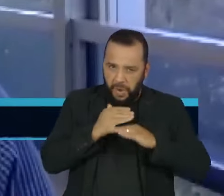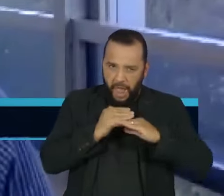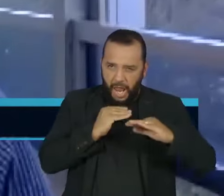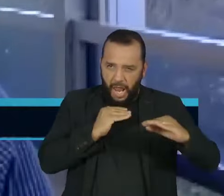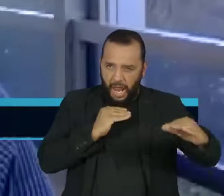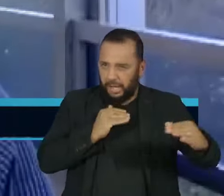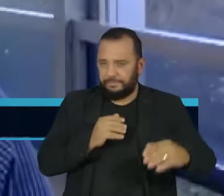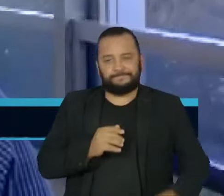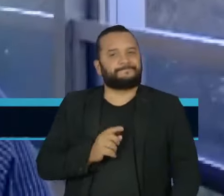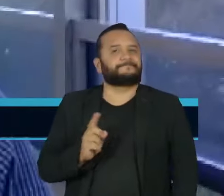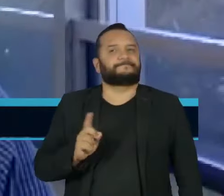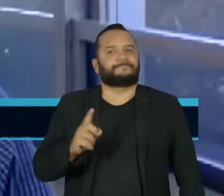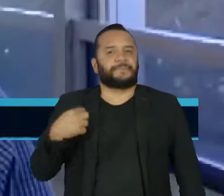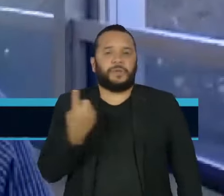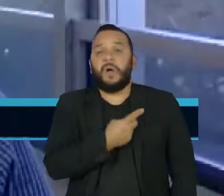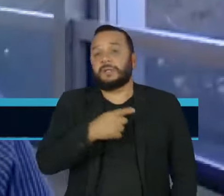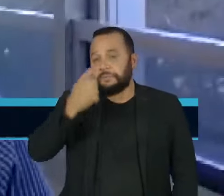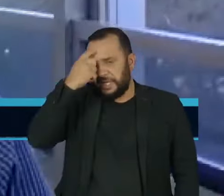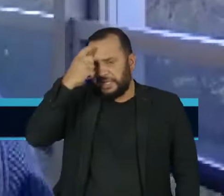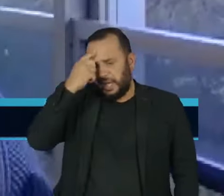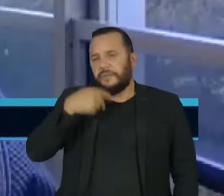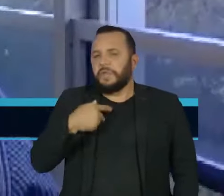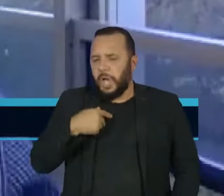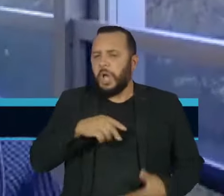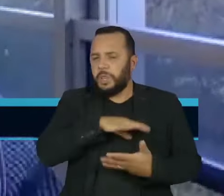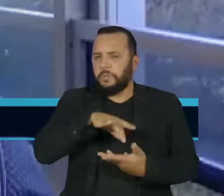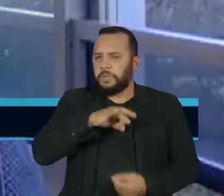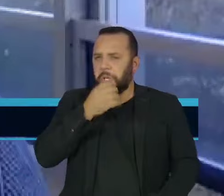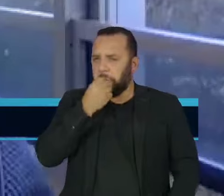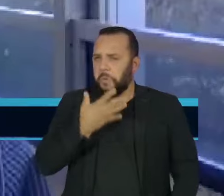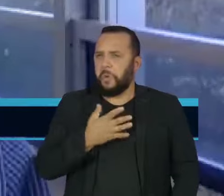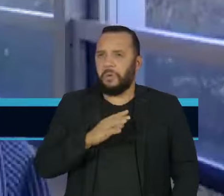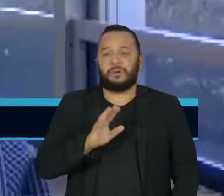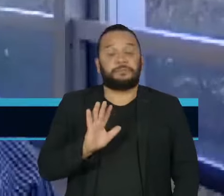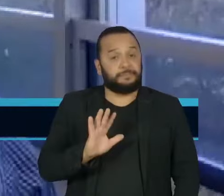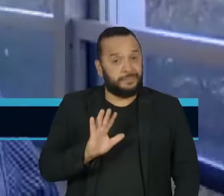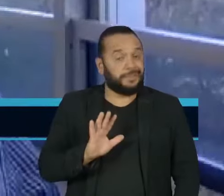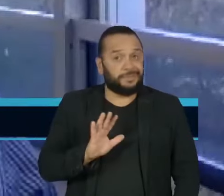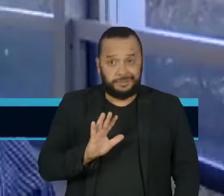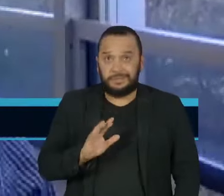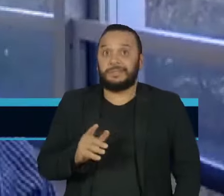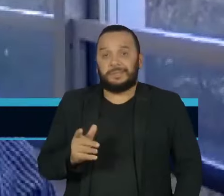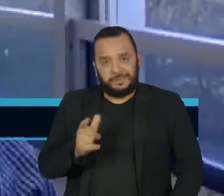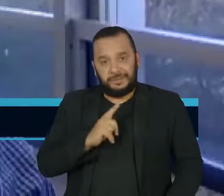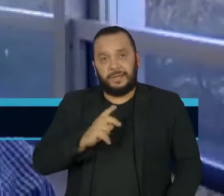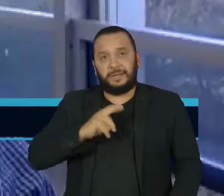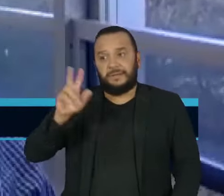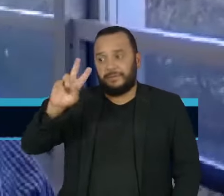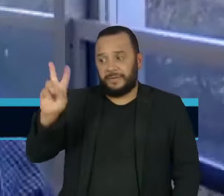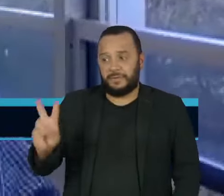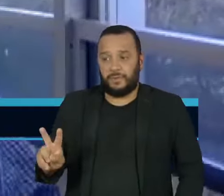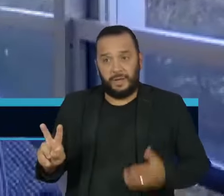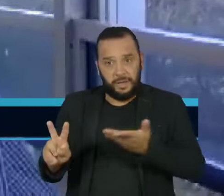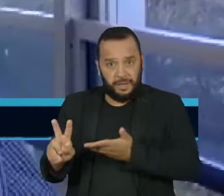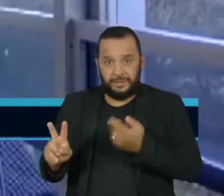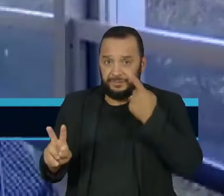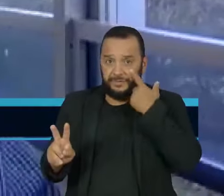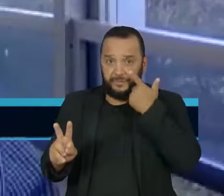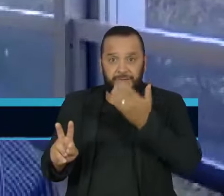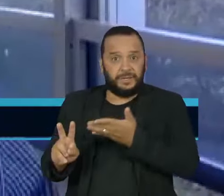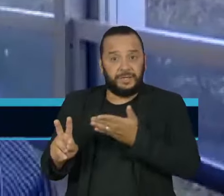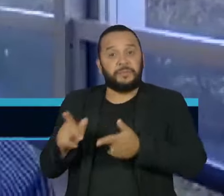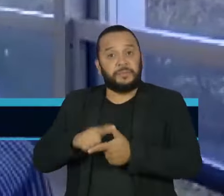talvez pensávamos, né, há 20 anos. Né? Na América do Sul temos vários exemplos, né, como a Venezuela, né, evidentemente, né, uma situação